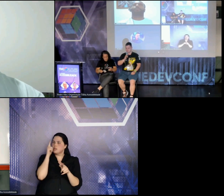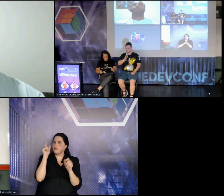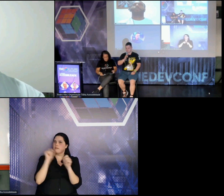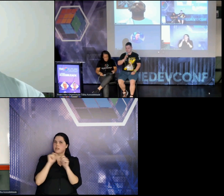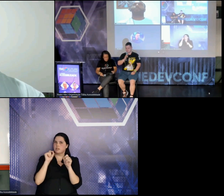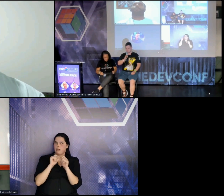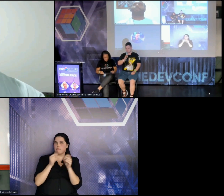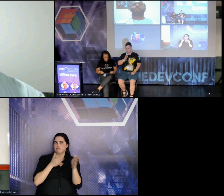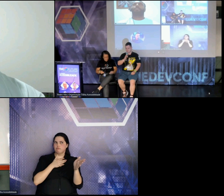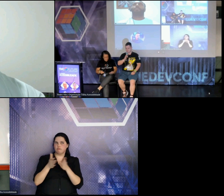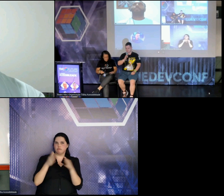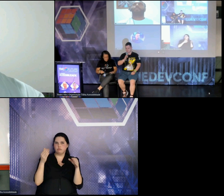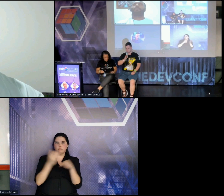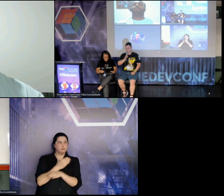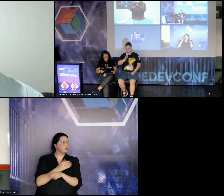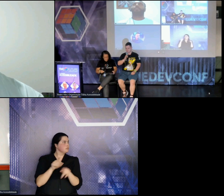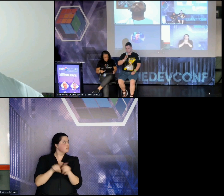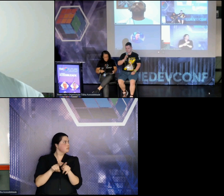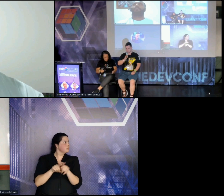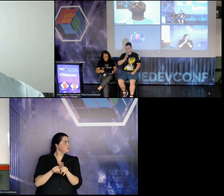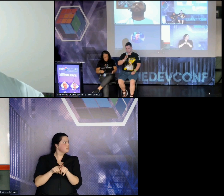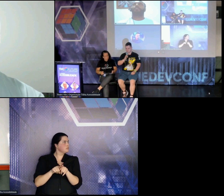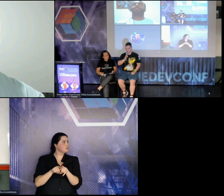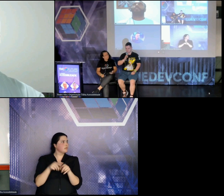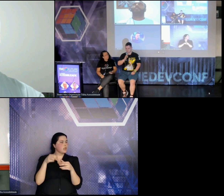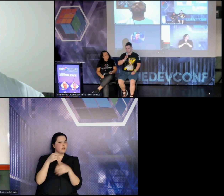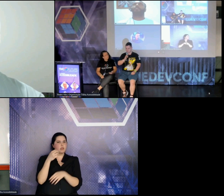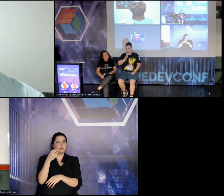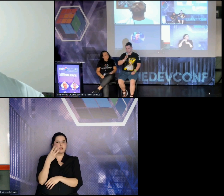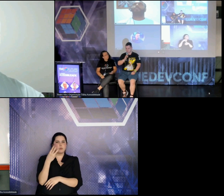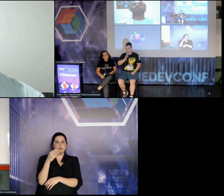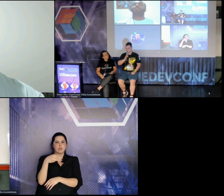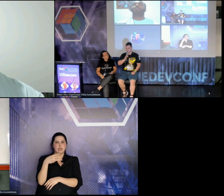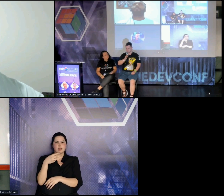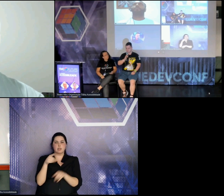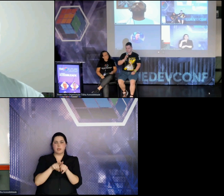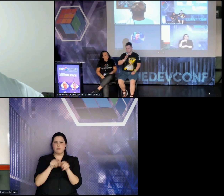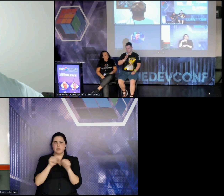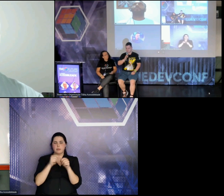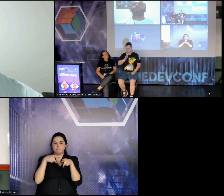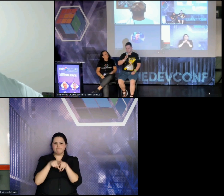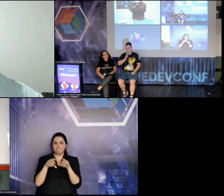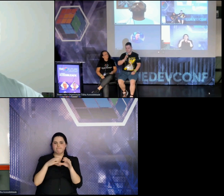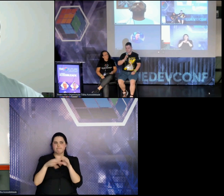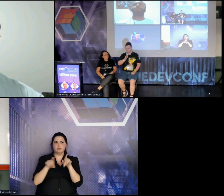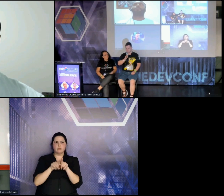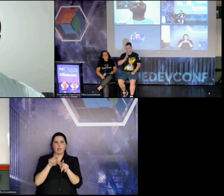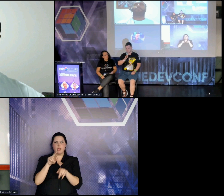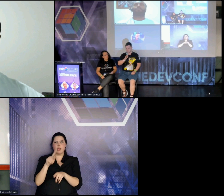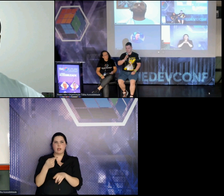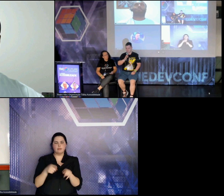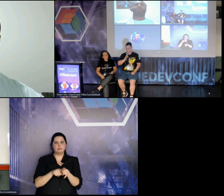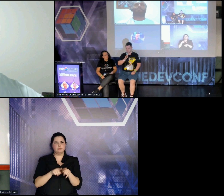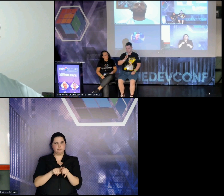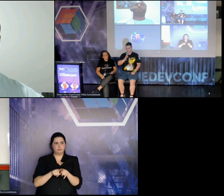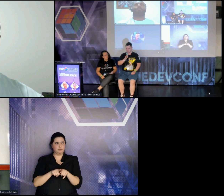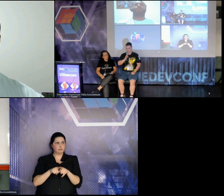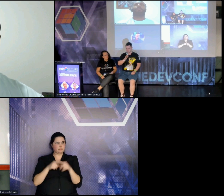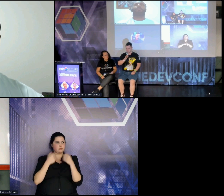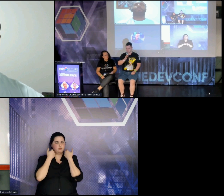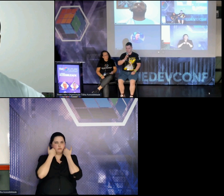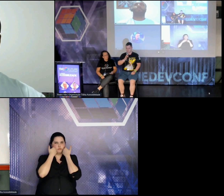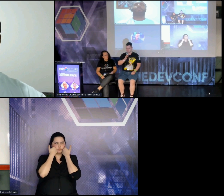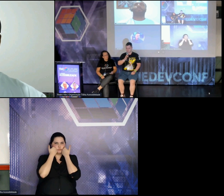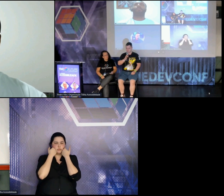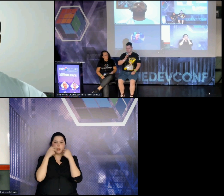fazer acontecer. Lá dentro da B3 a gente está fazendo muita parceria com a área de comunicação, com a área de RH, essas pessoas estão sendo